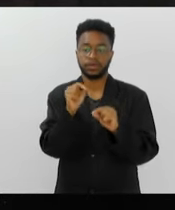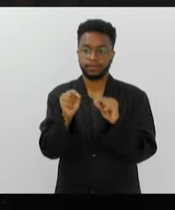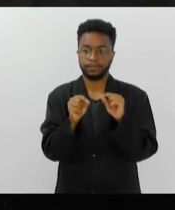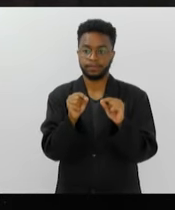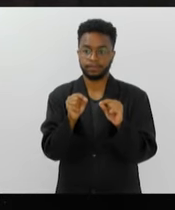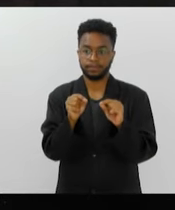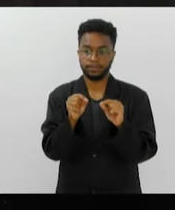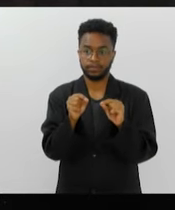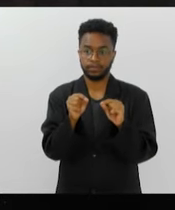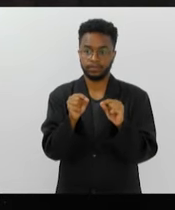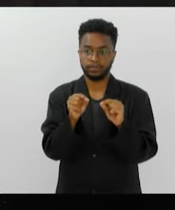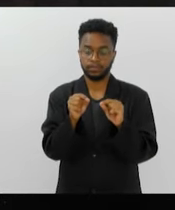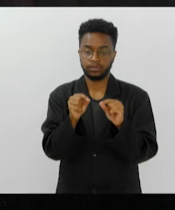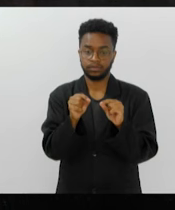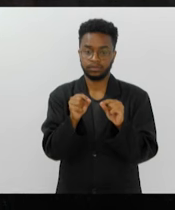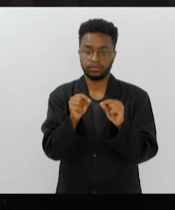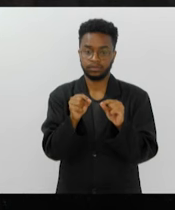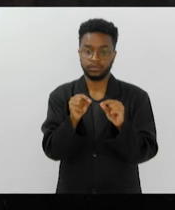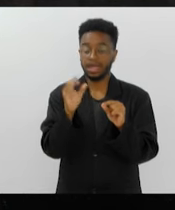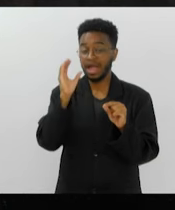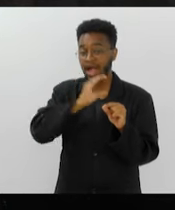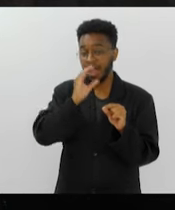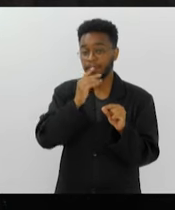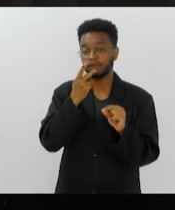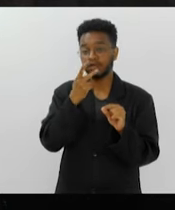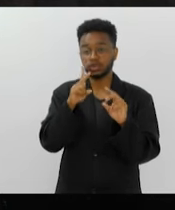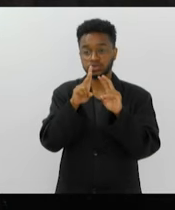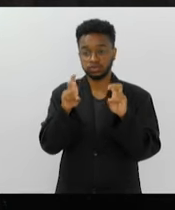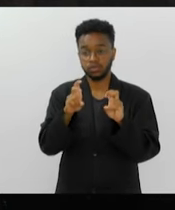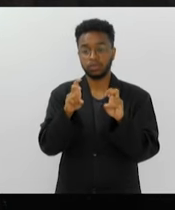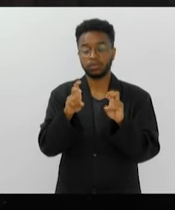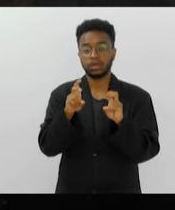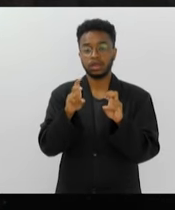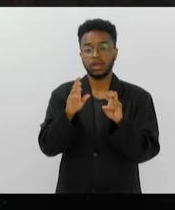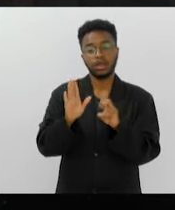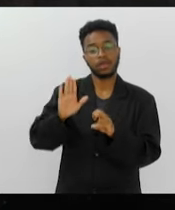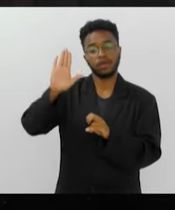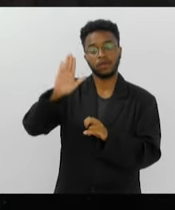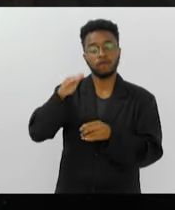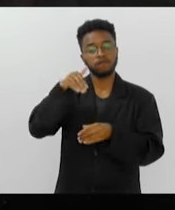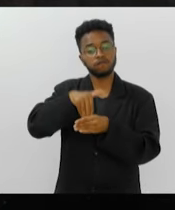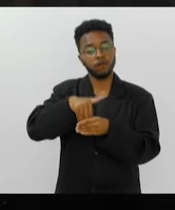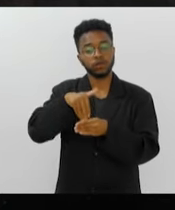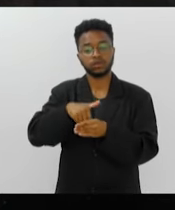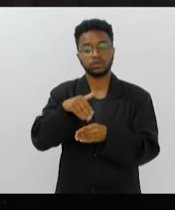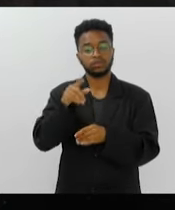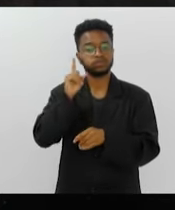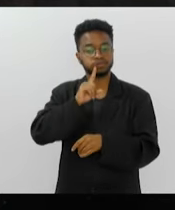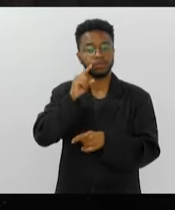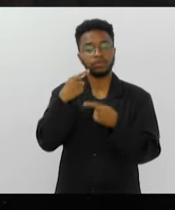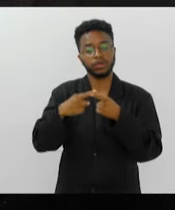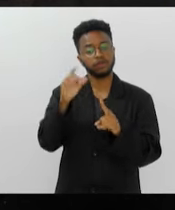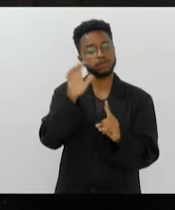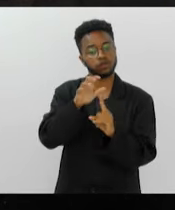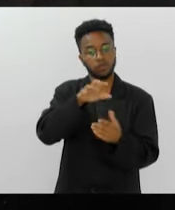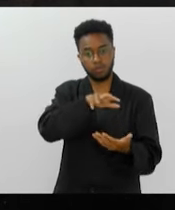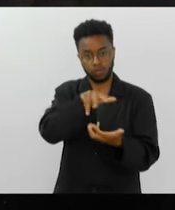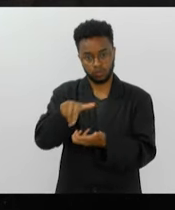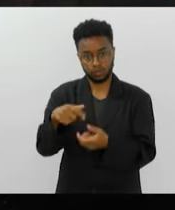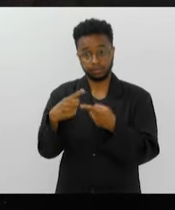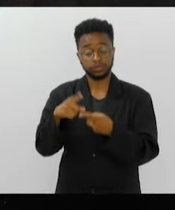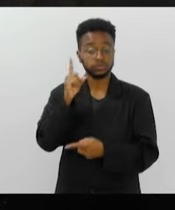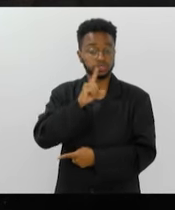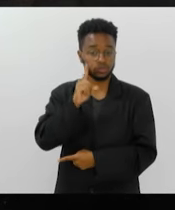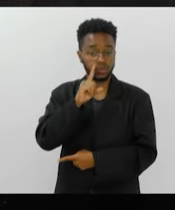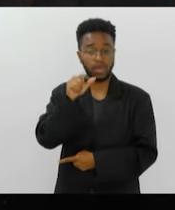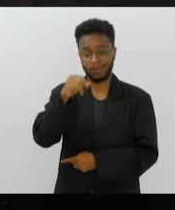uma intervenção muito rápida Acerca das eleições nos Estados Unidos que tem impacto no mundo todo né os Estados Unidos é o